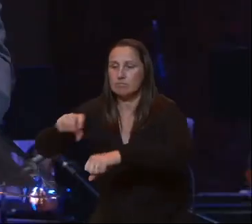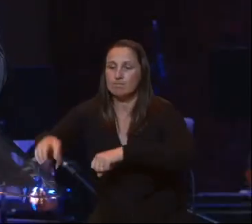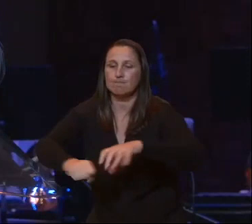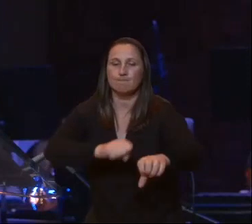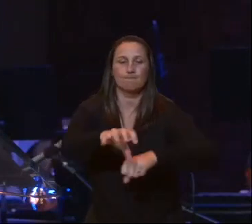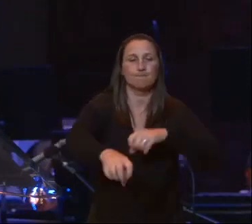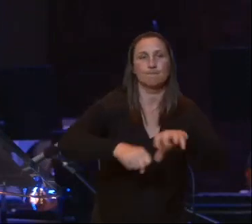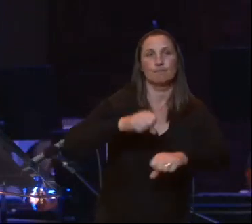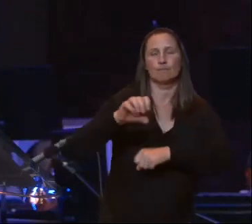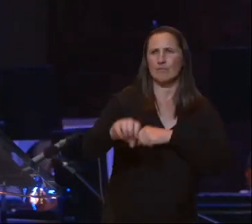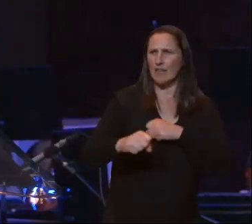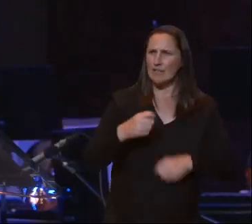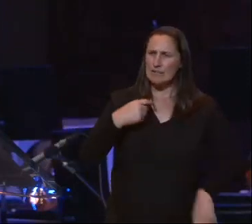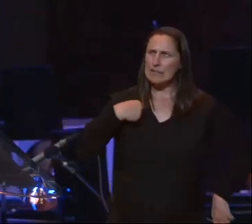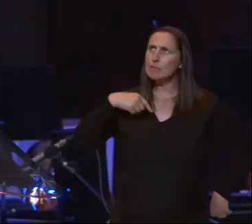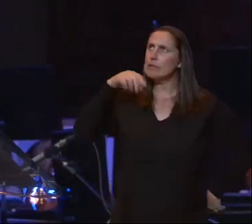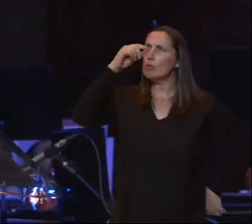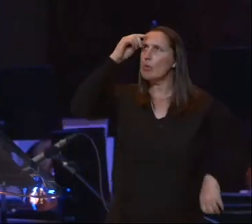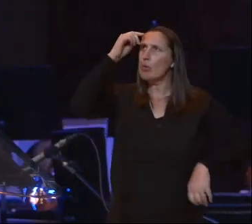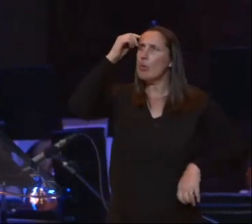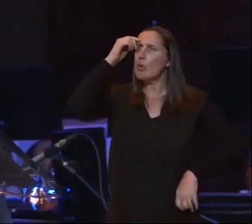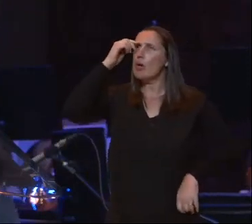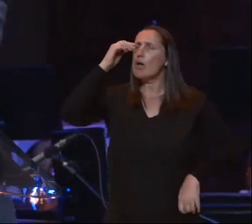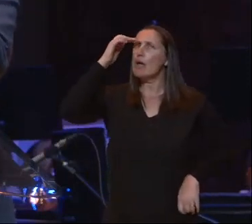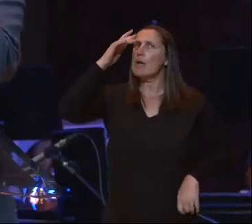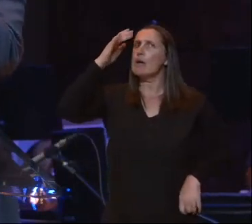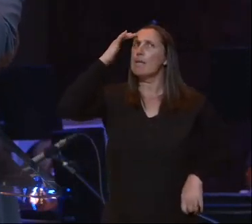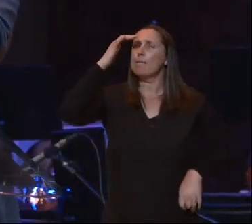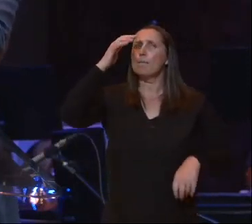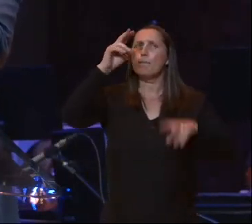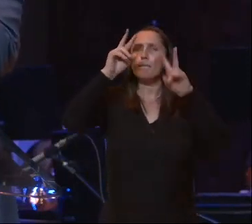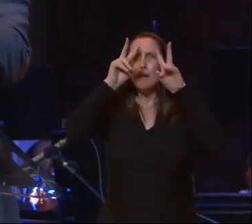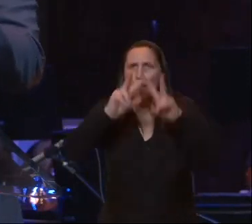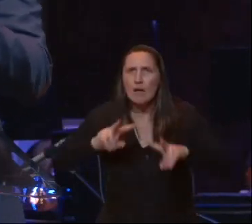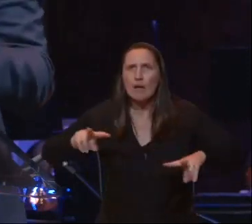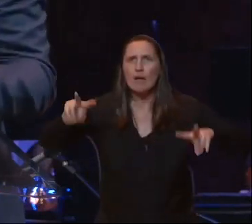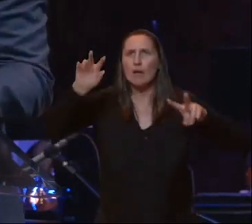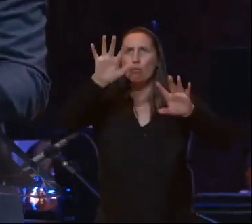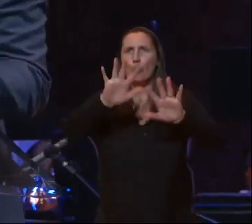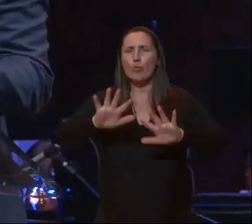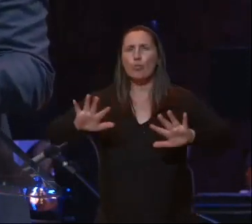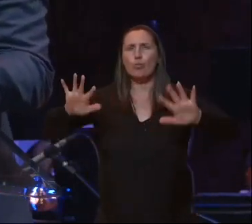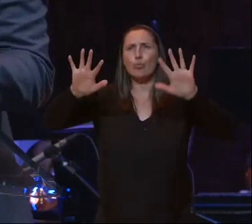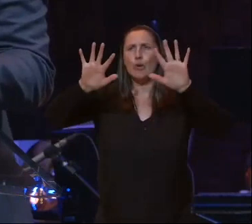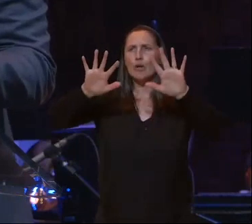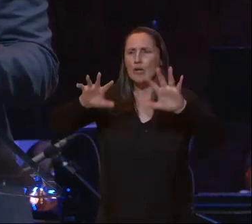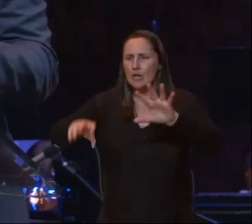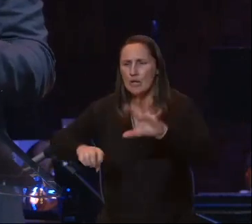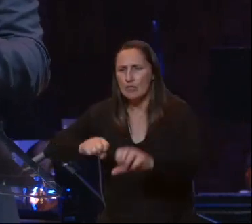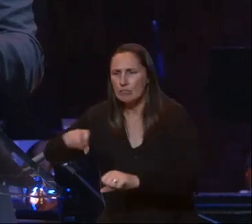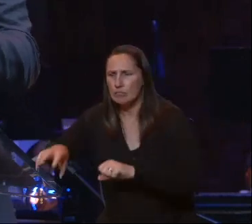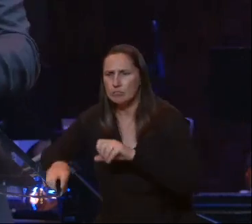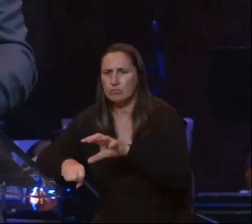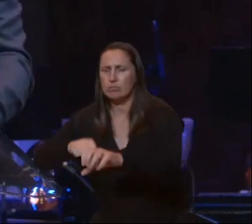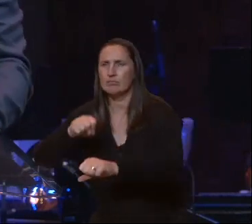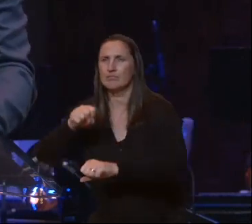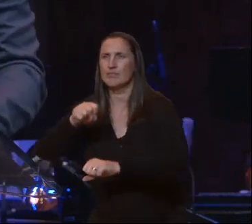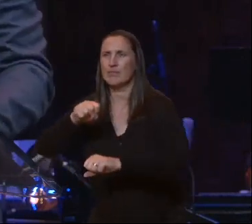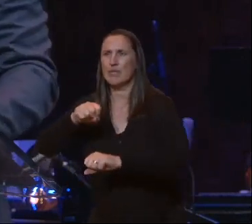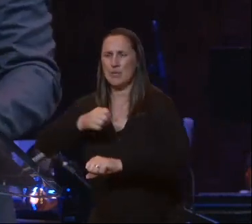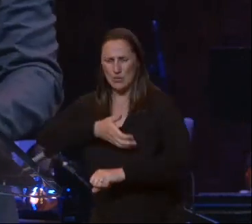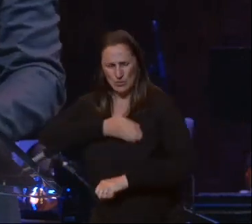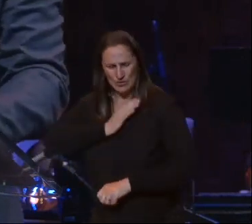E essa imagem para mim desta mulher colhendo gravetos, ela toca o meu